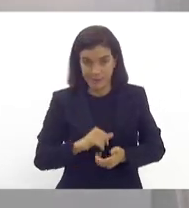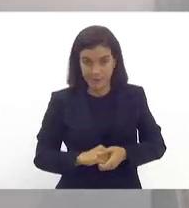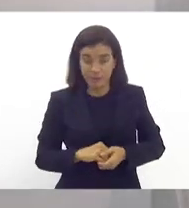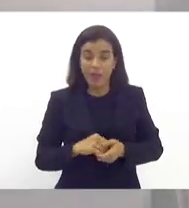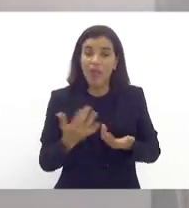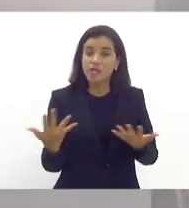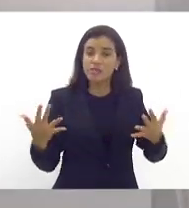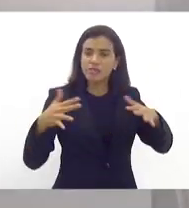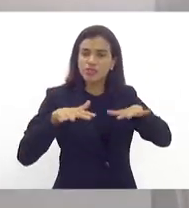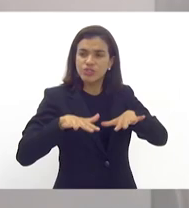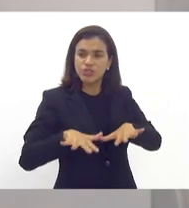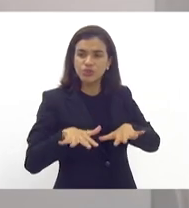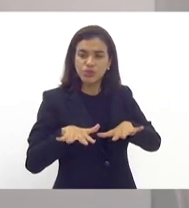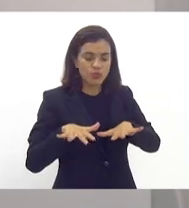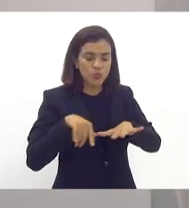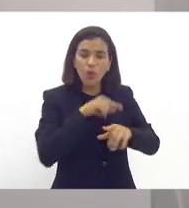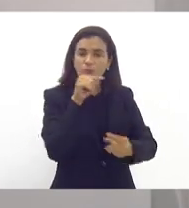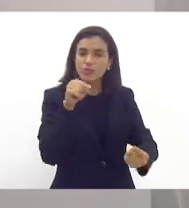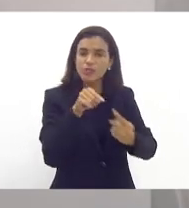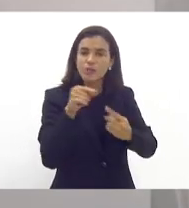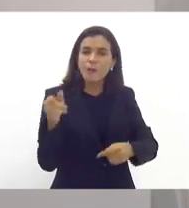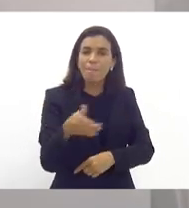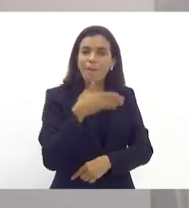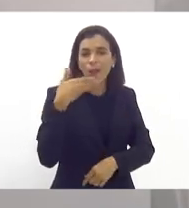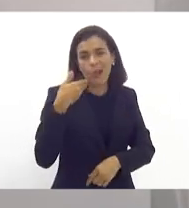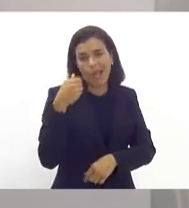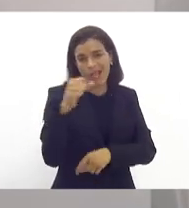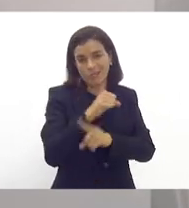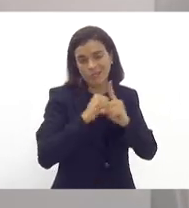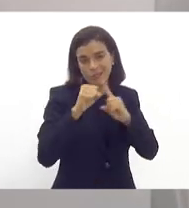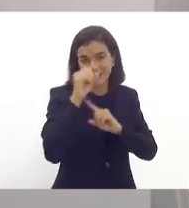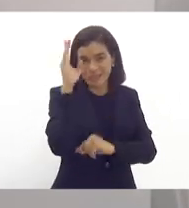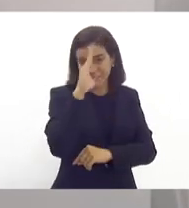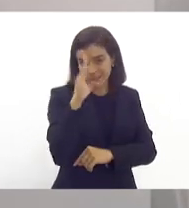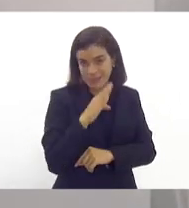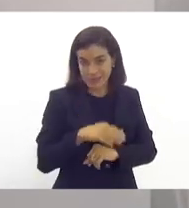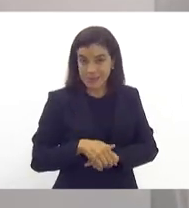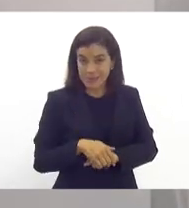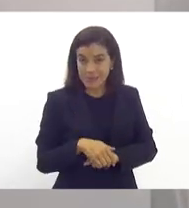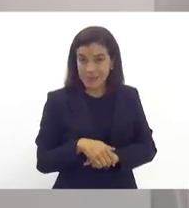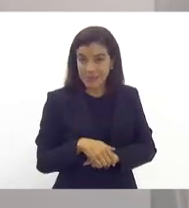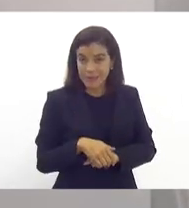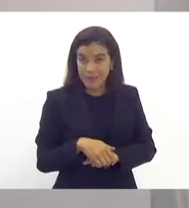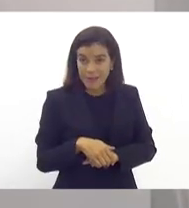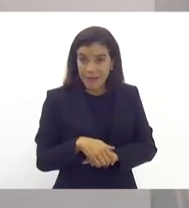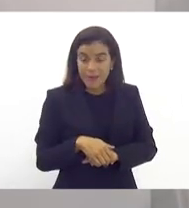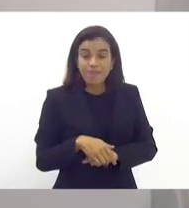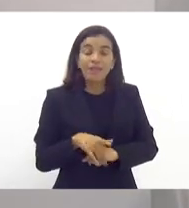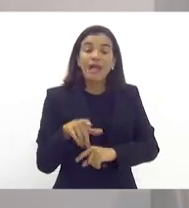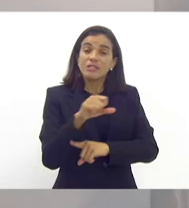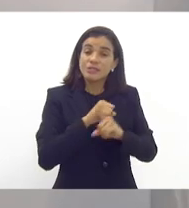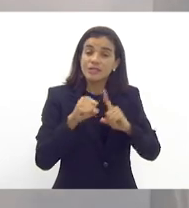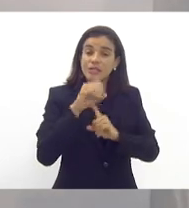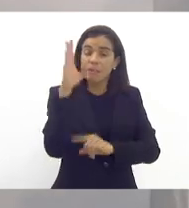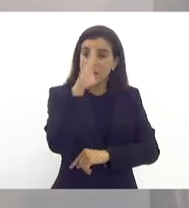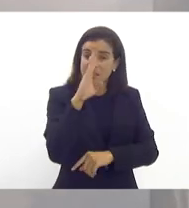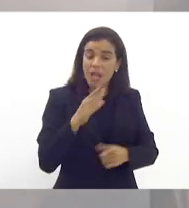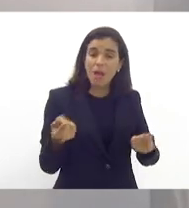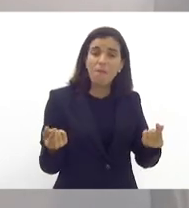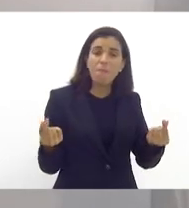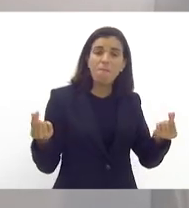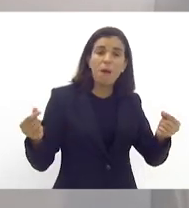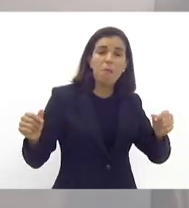inclusão né de melhora da sociedade brasileira a sociedade brasileira eh empobrece à medida que a